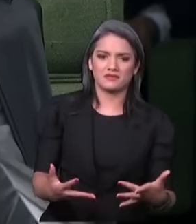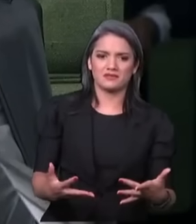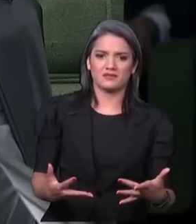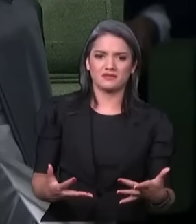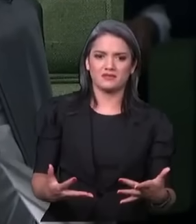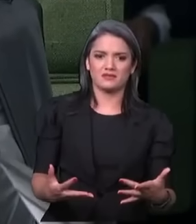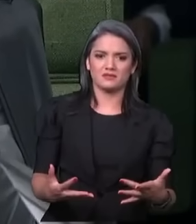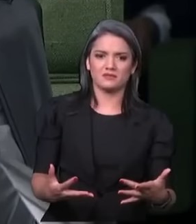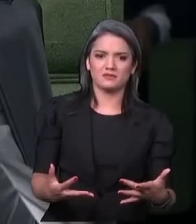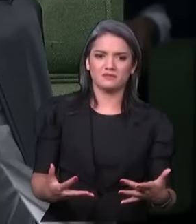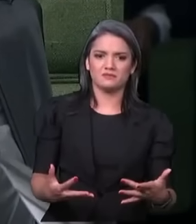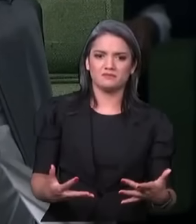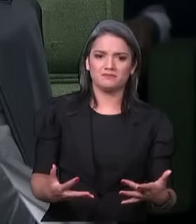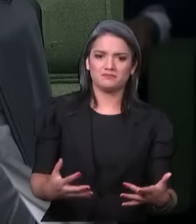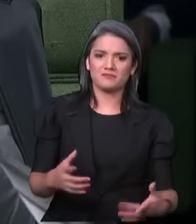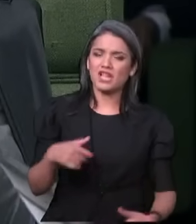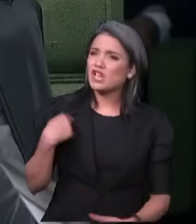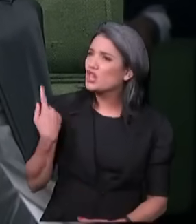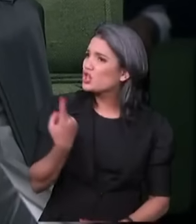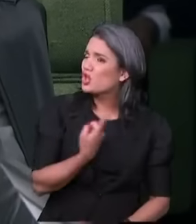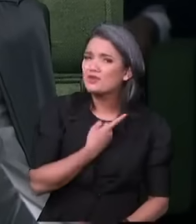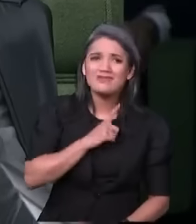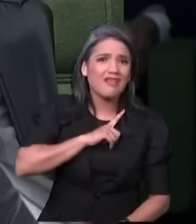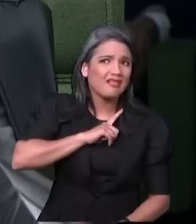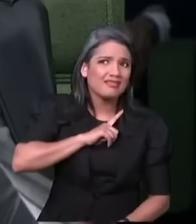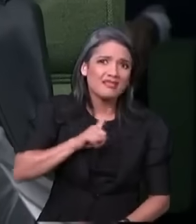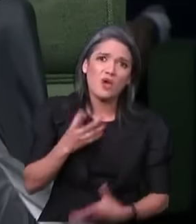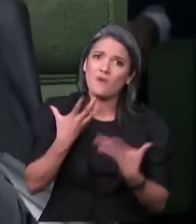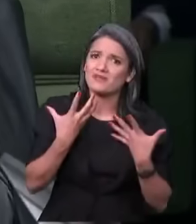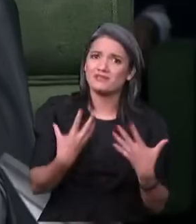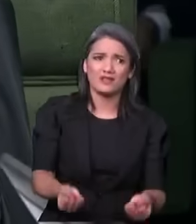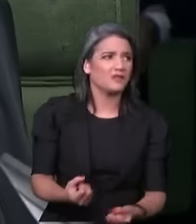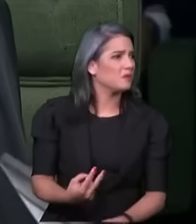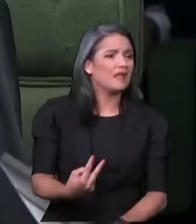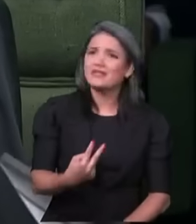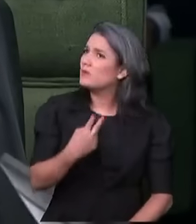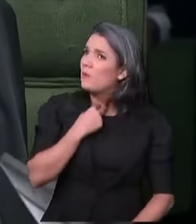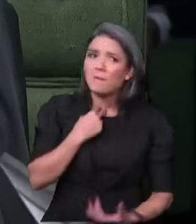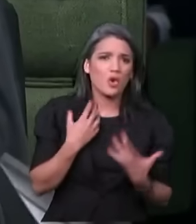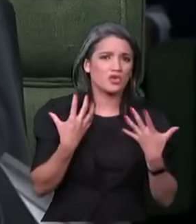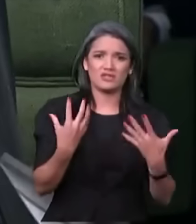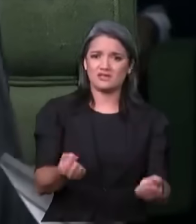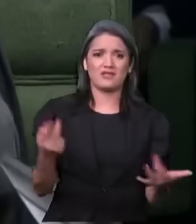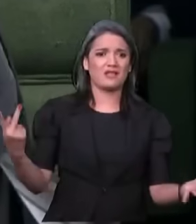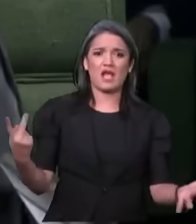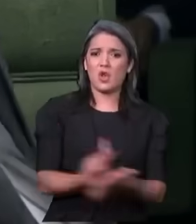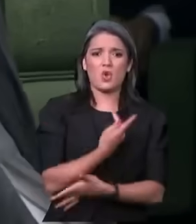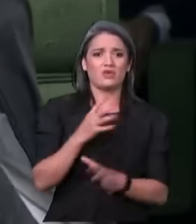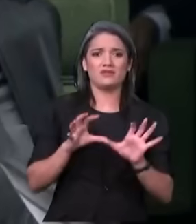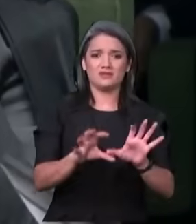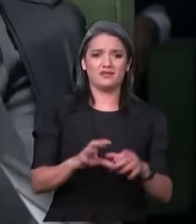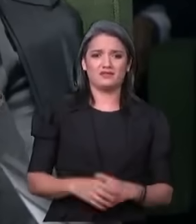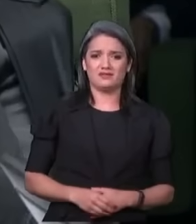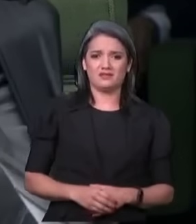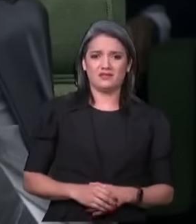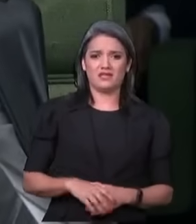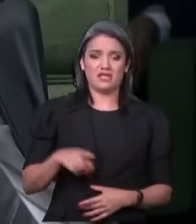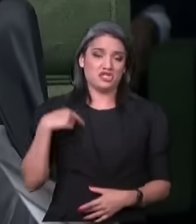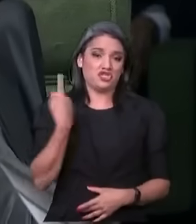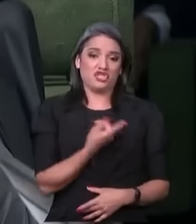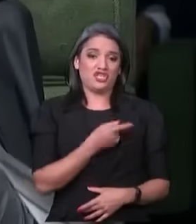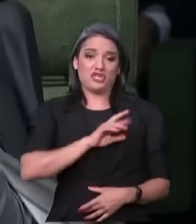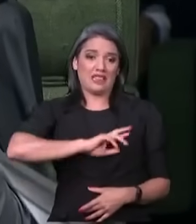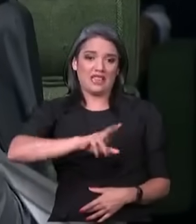transim nós não permitimos que isso acontecesse Nós não somos uma Suíça